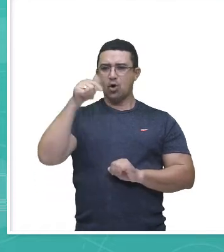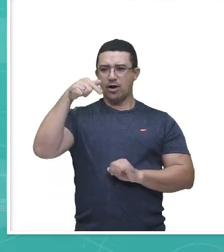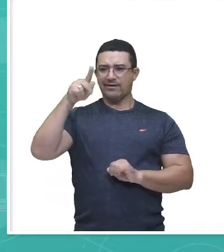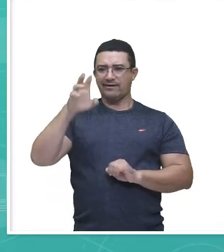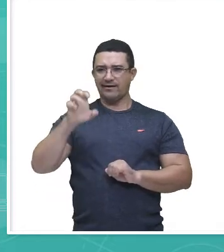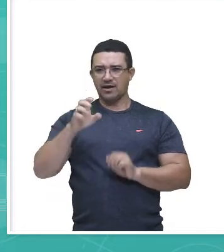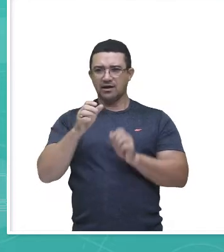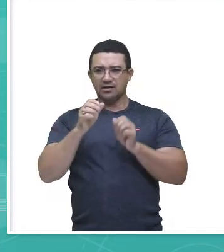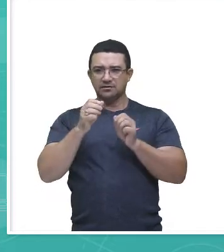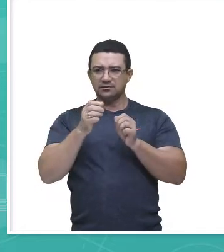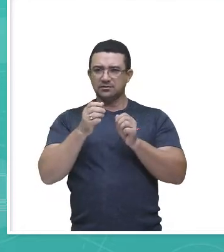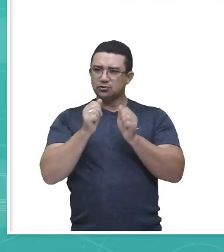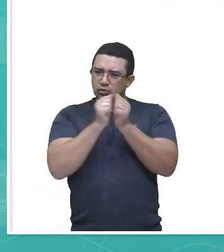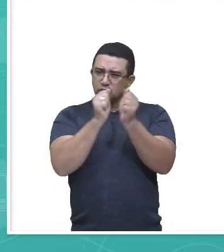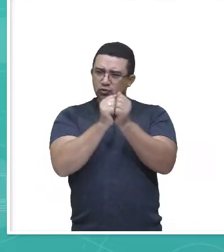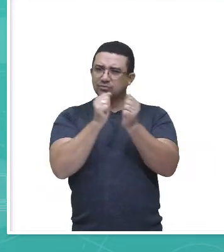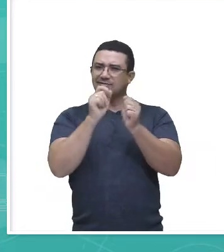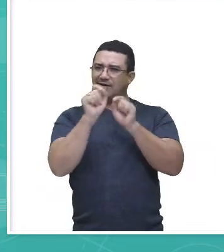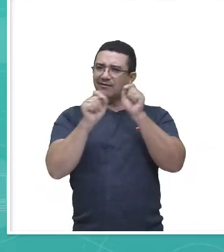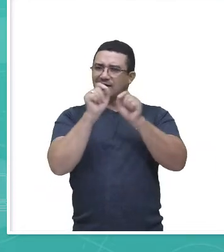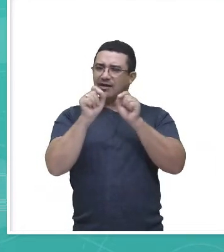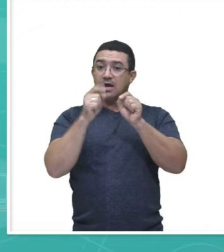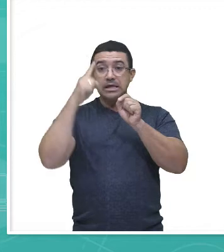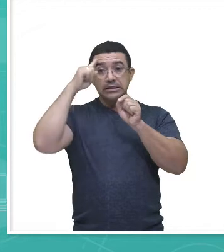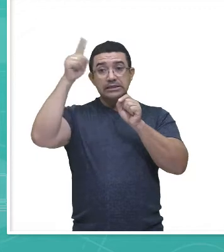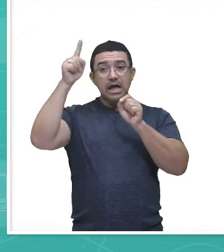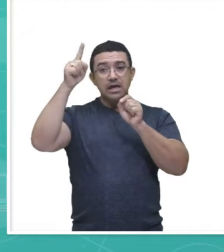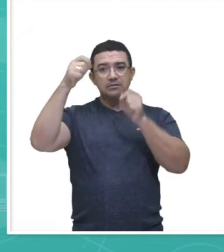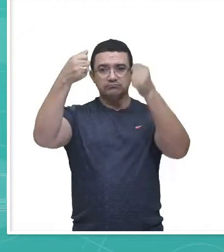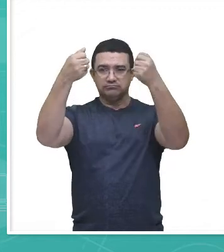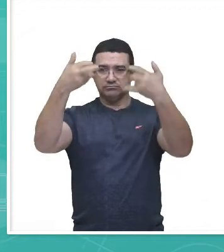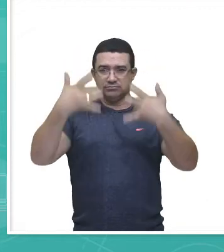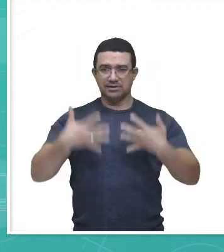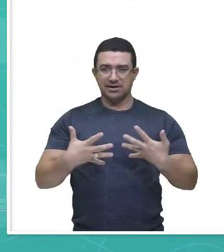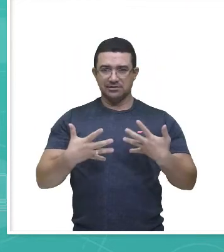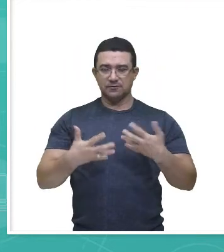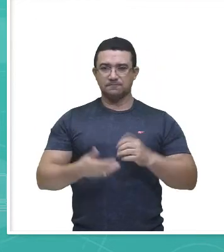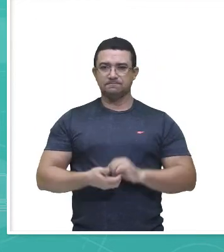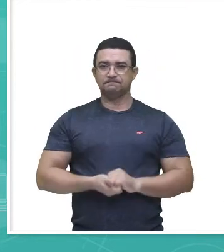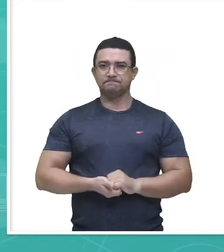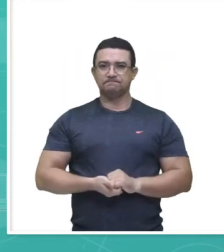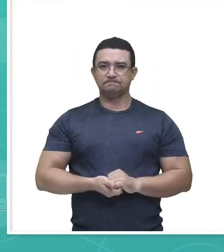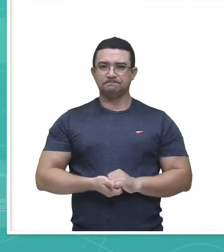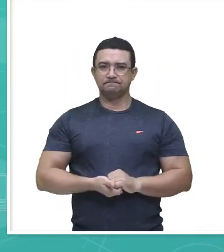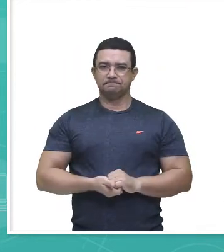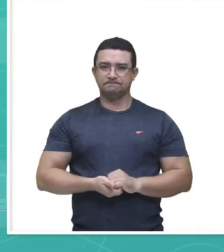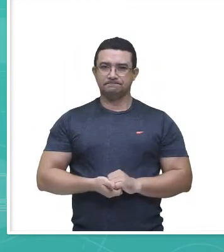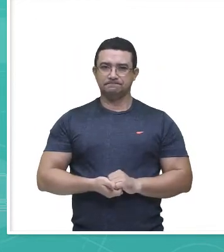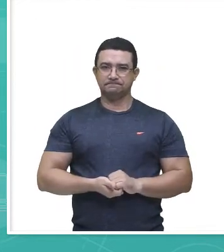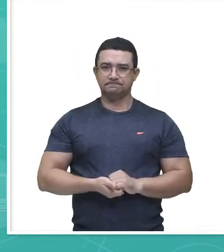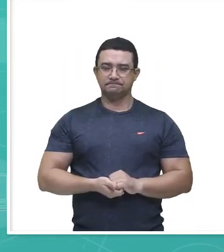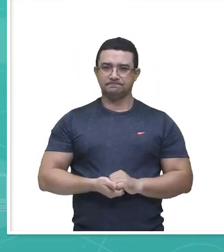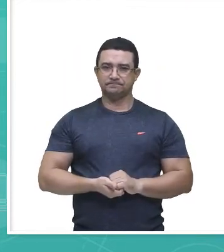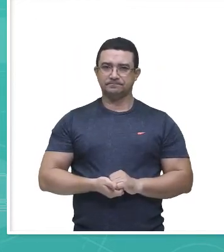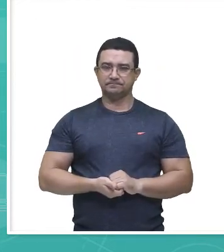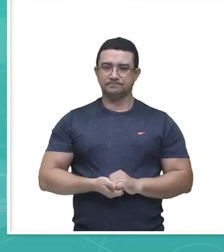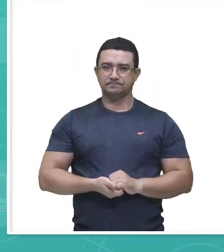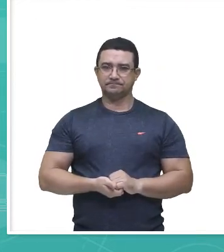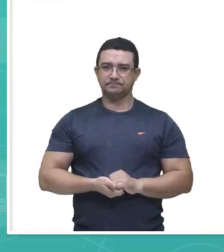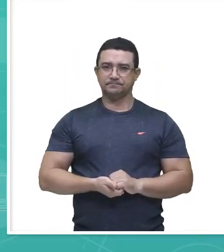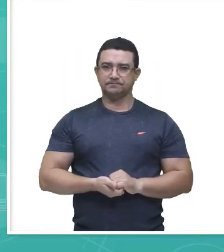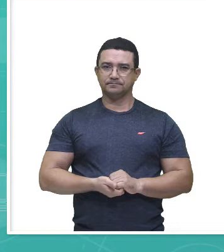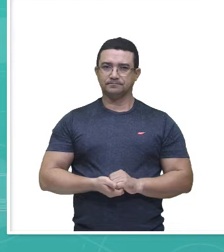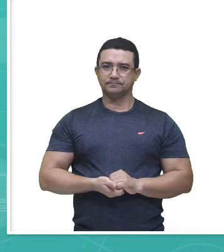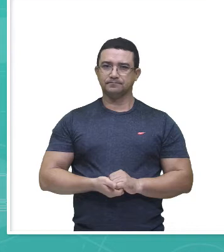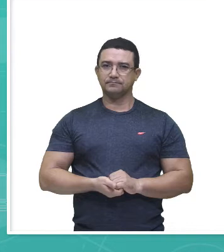Então, aqui esperavam porque sabiam de sua indecisão. Eu já expliquei por